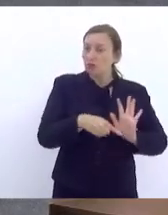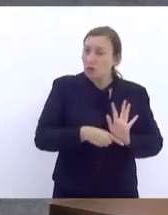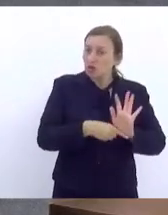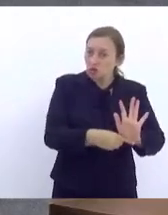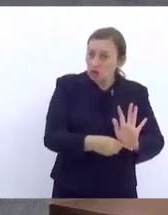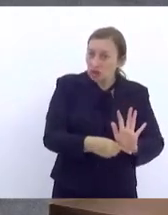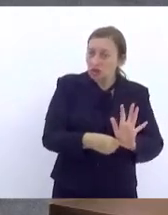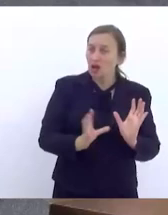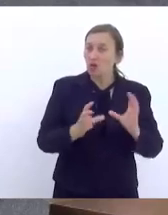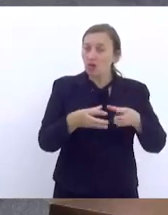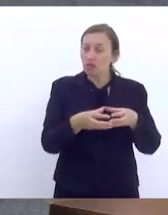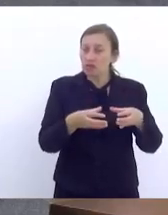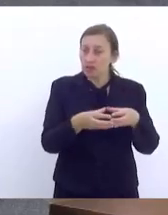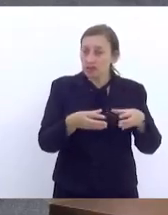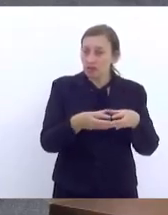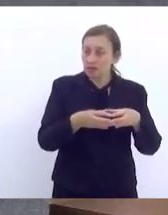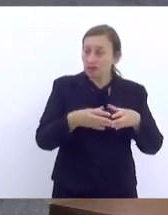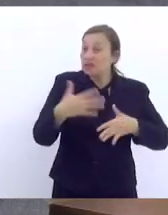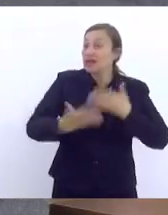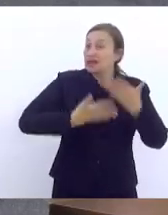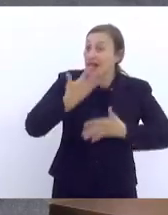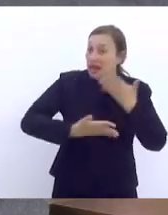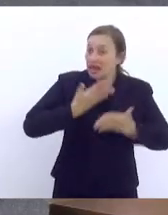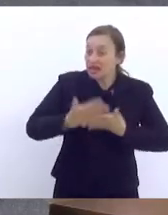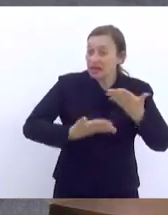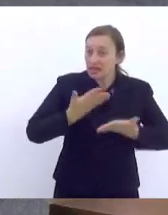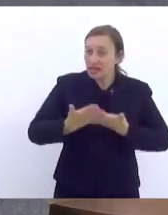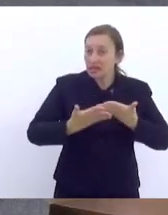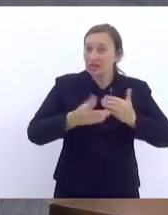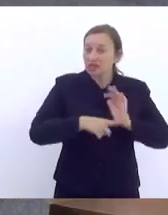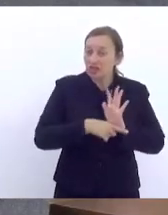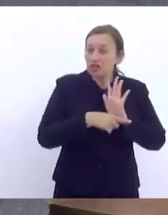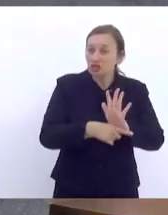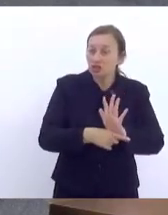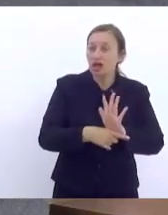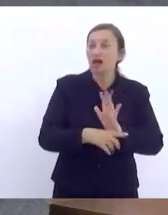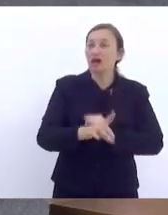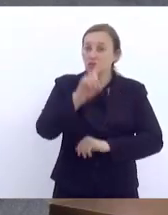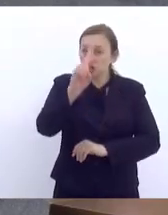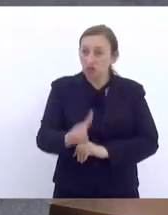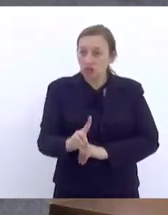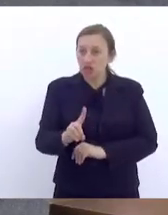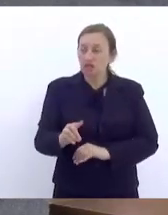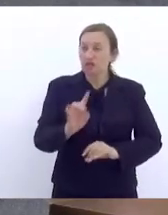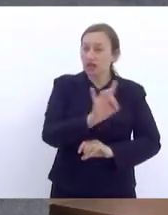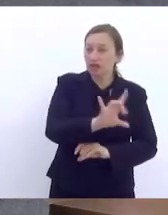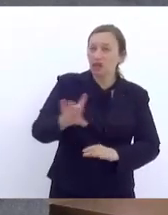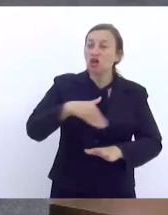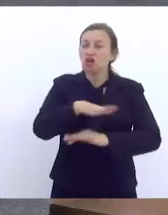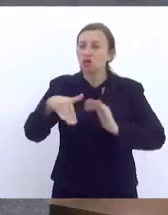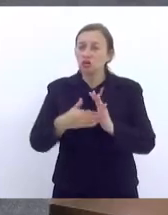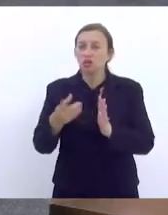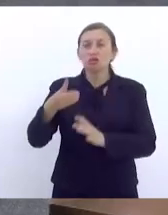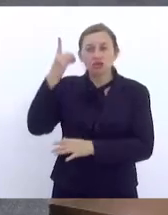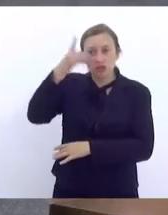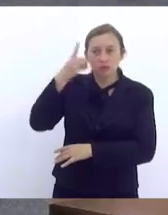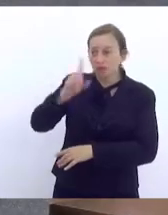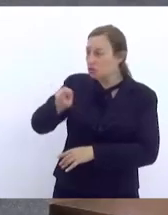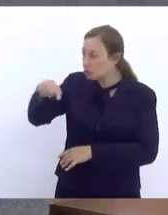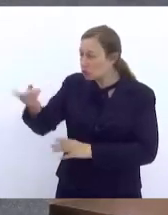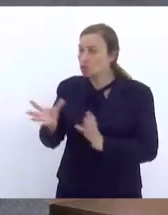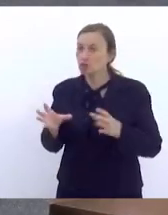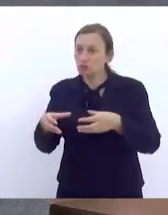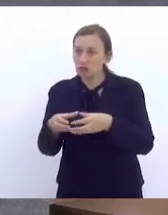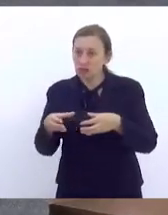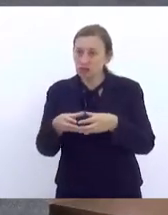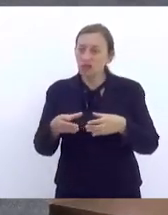a comissão terá um enorme prazer de ser vetora da garantia de direitos e aí nossos todos os deputados membros e outras comissão